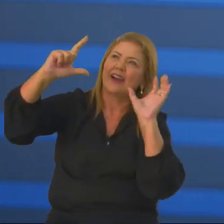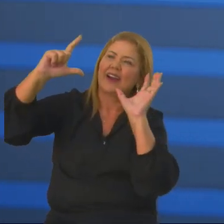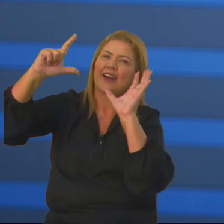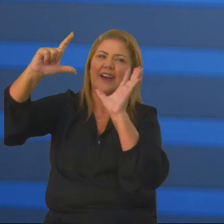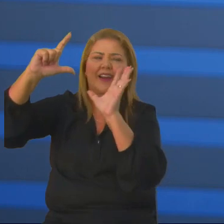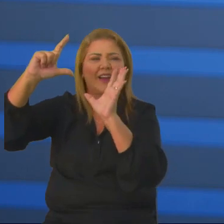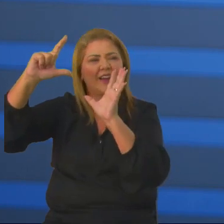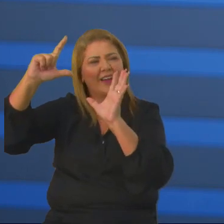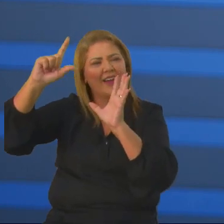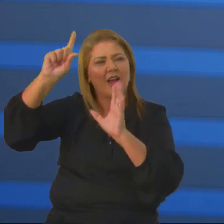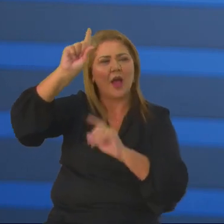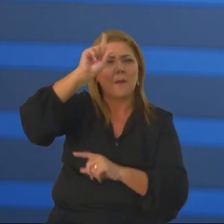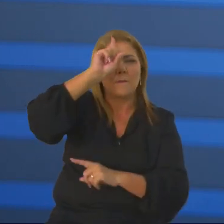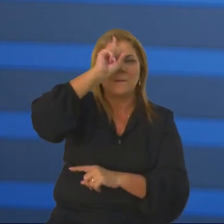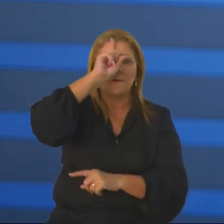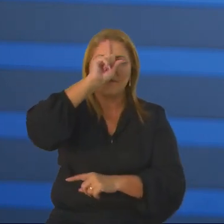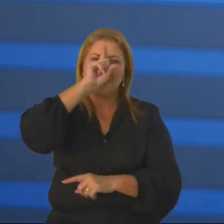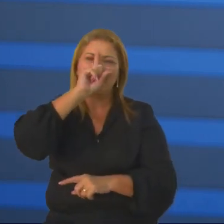amarelo,